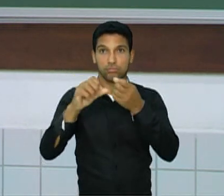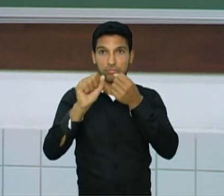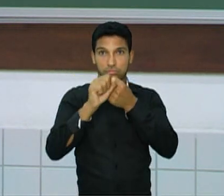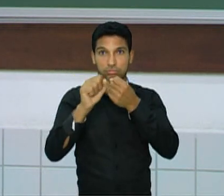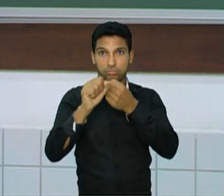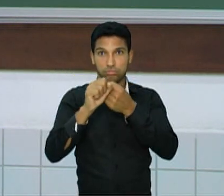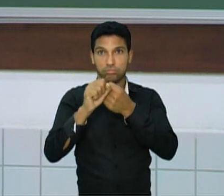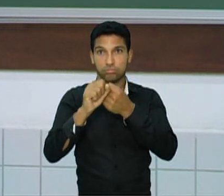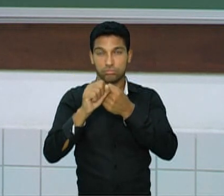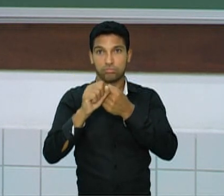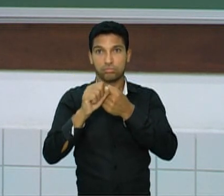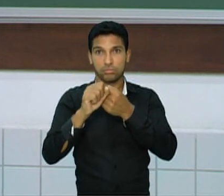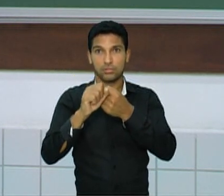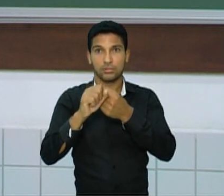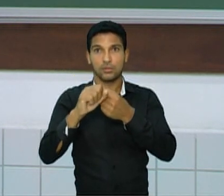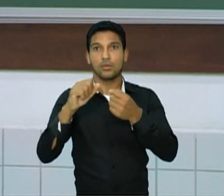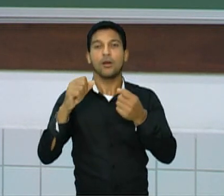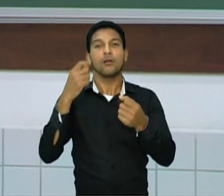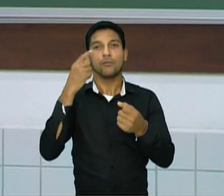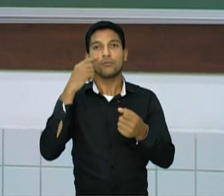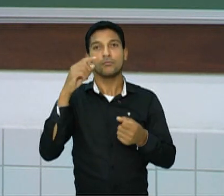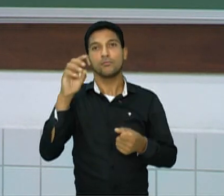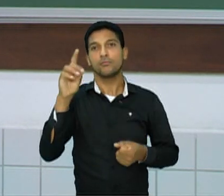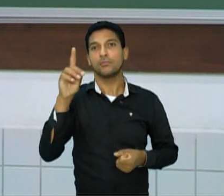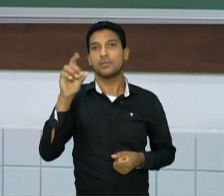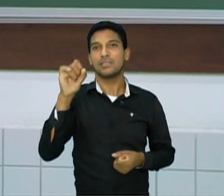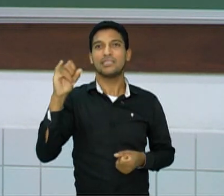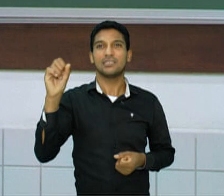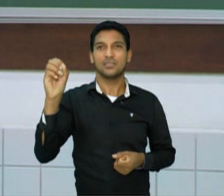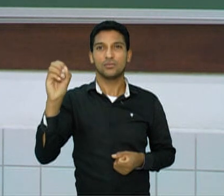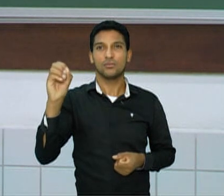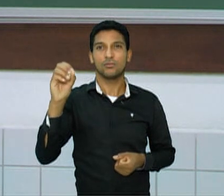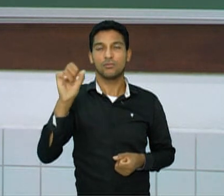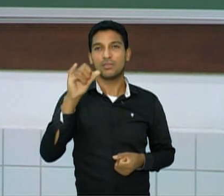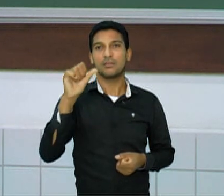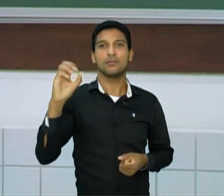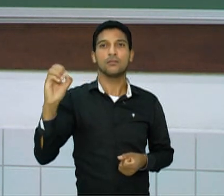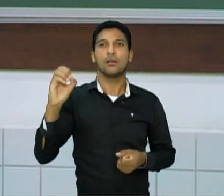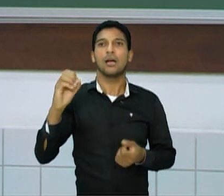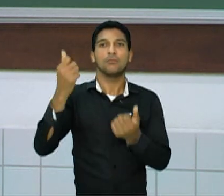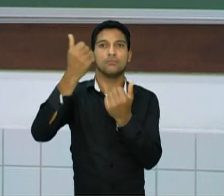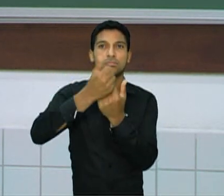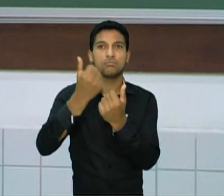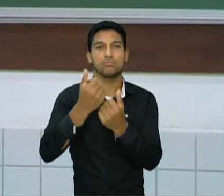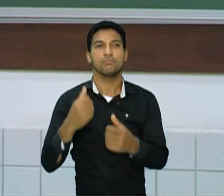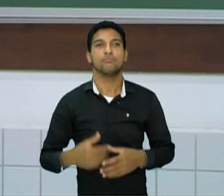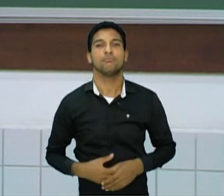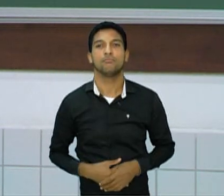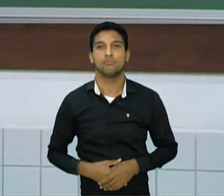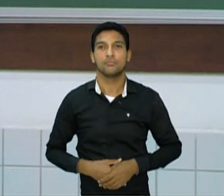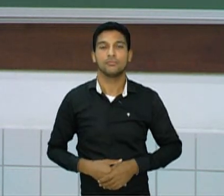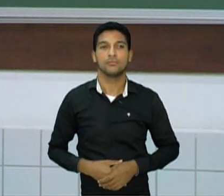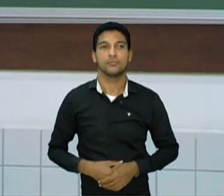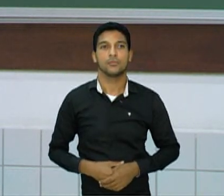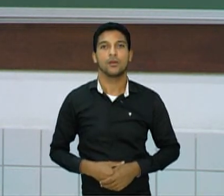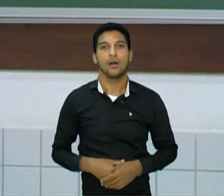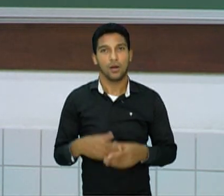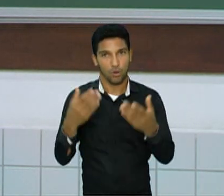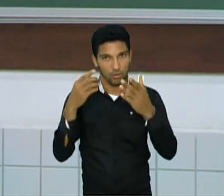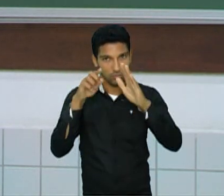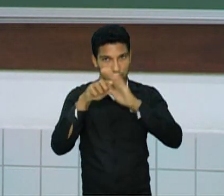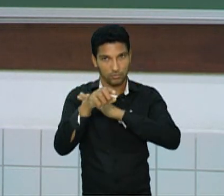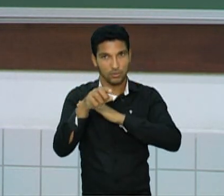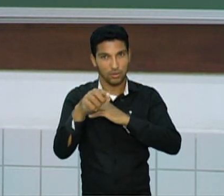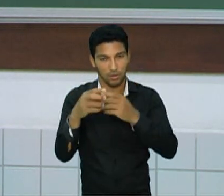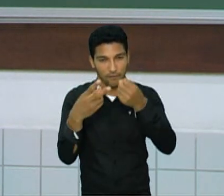uma subordinada substantiva. Agora, vamos ver se você aprendeu o truque. Acha o verbo e